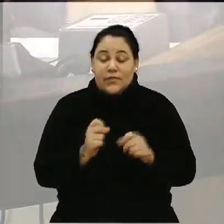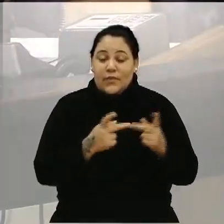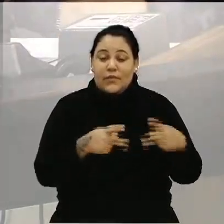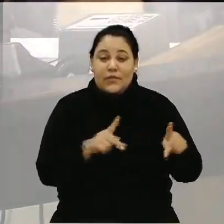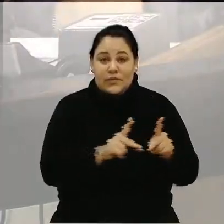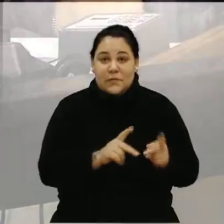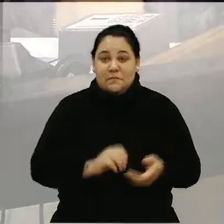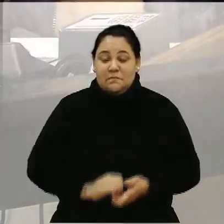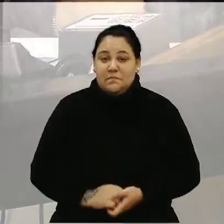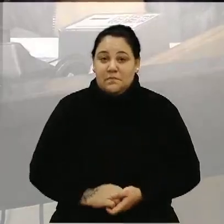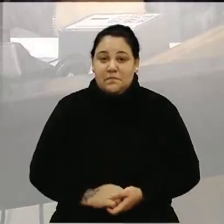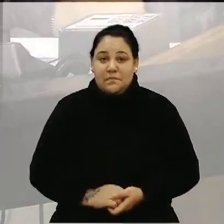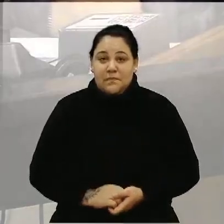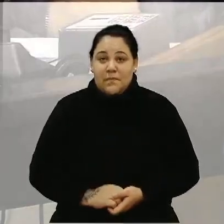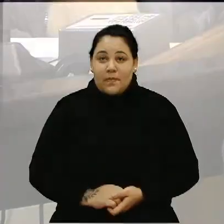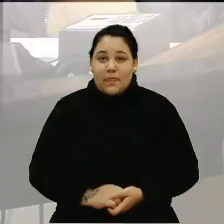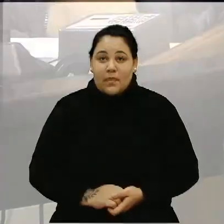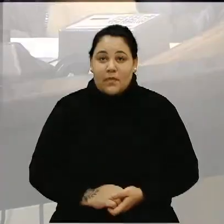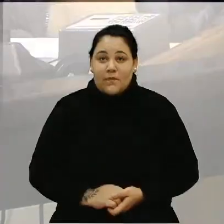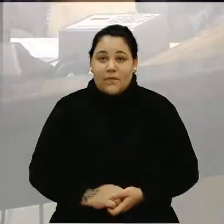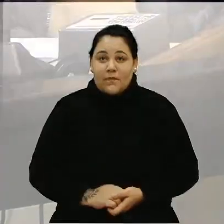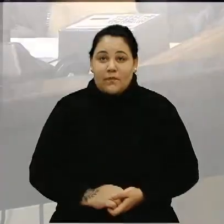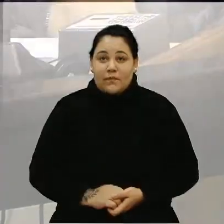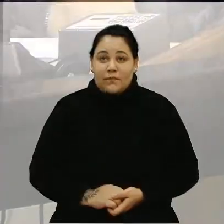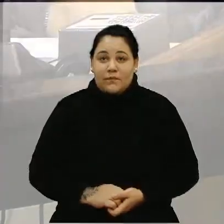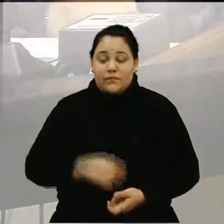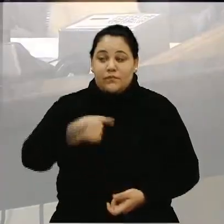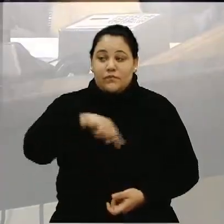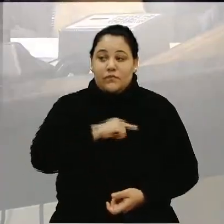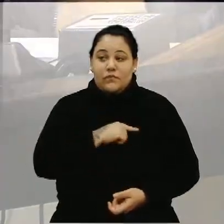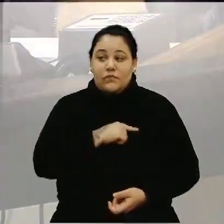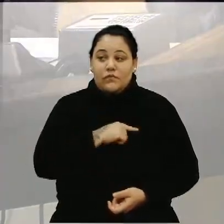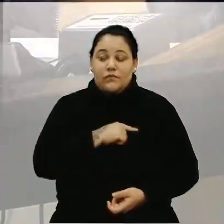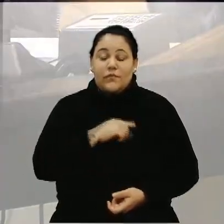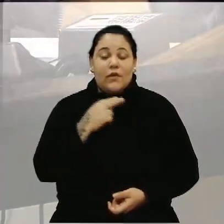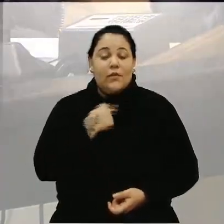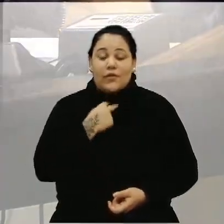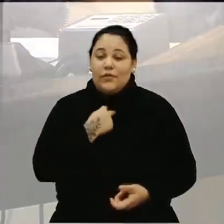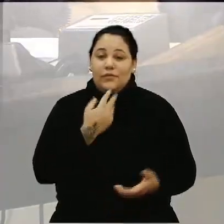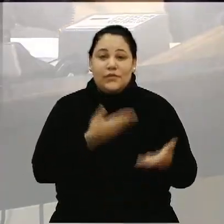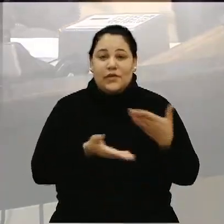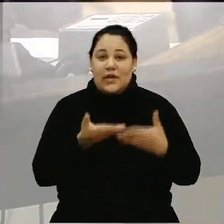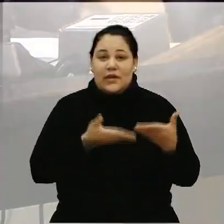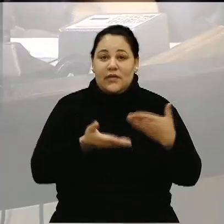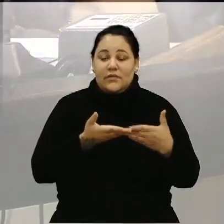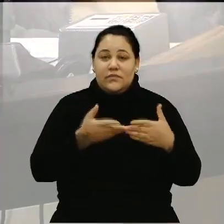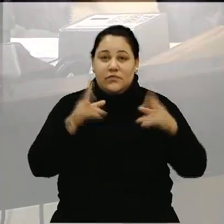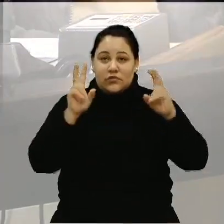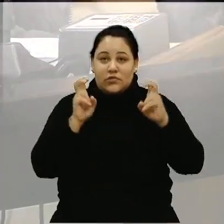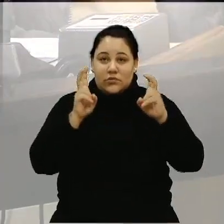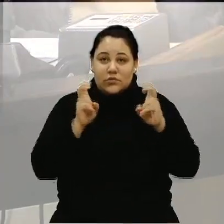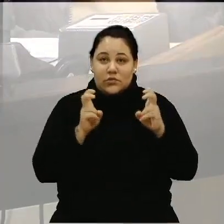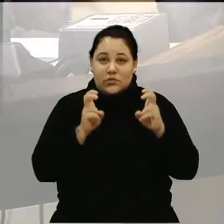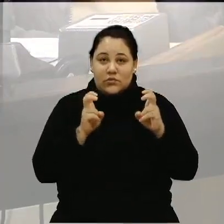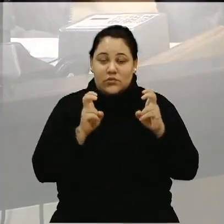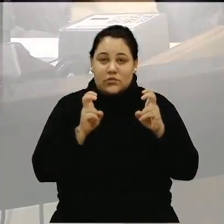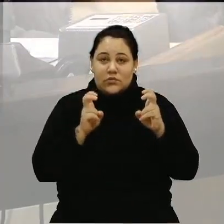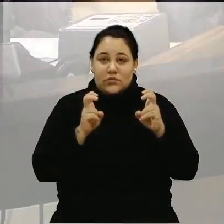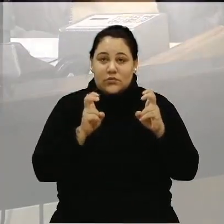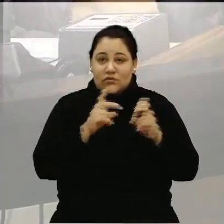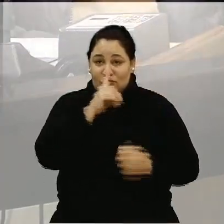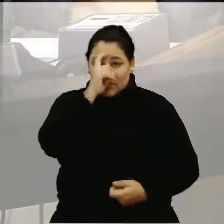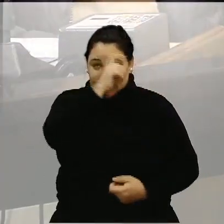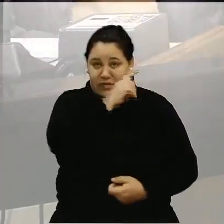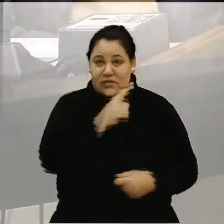população. Nós não podemos tratar de assuntos tão complexos, tão